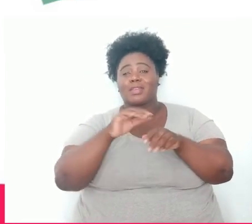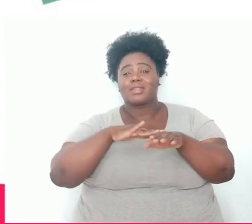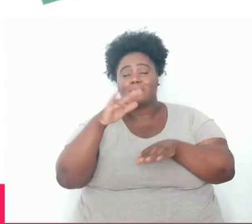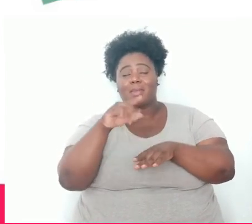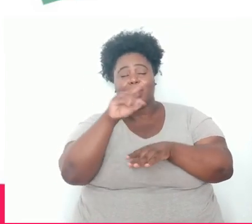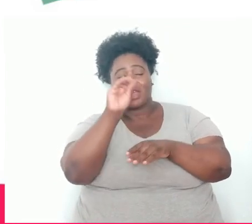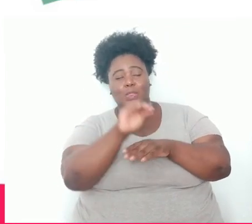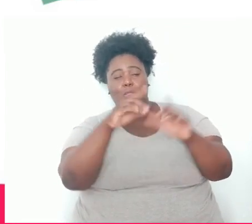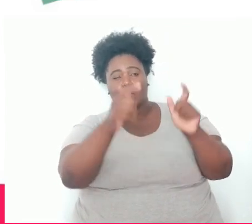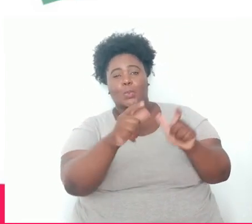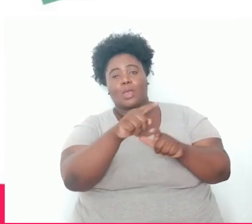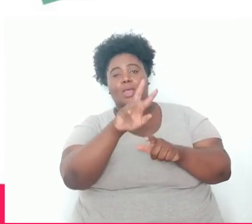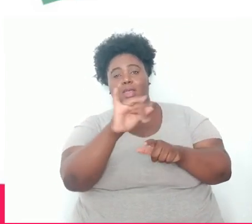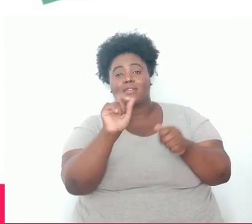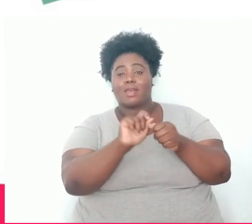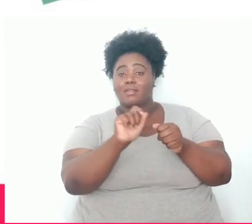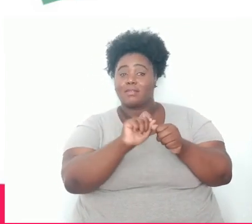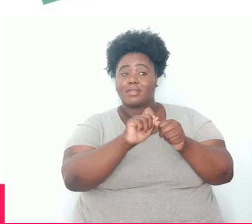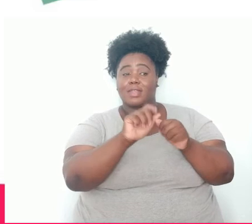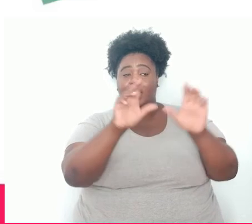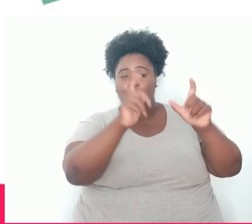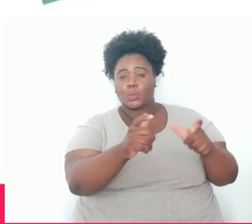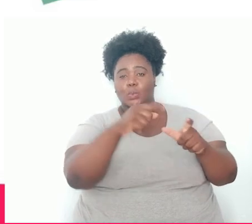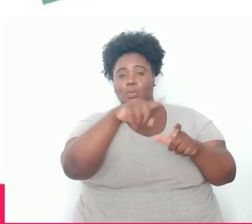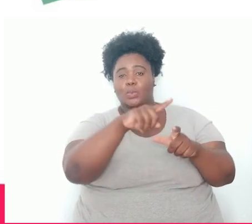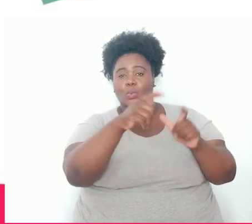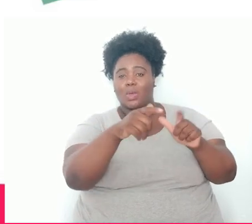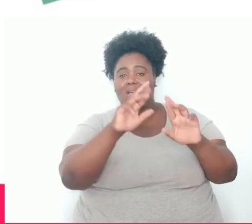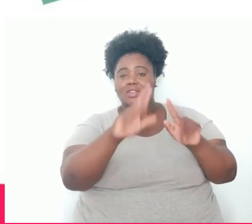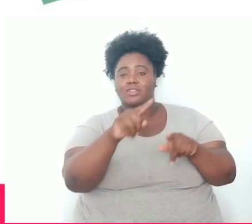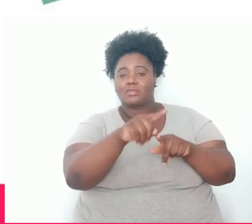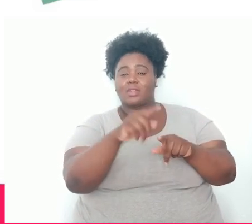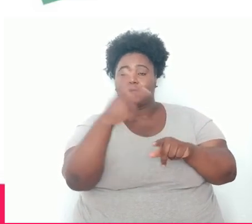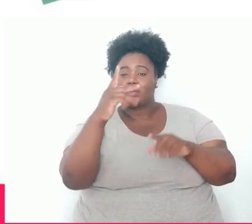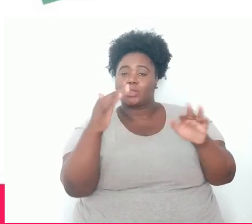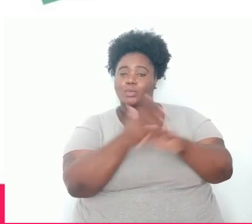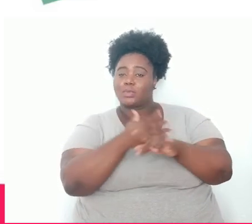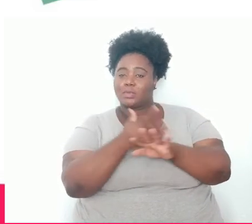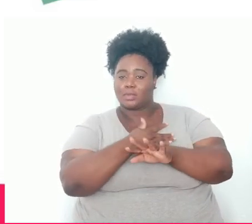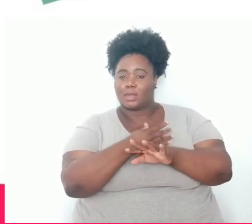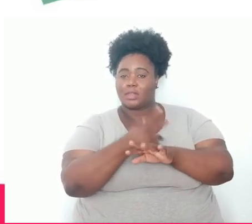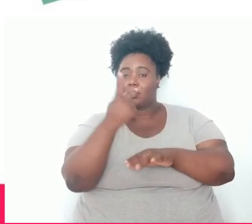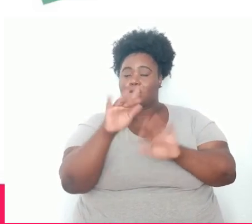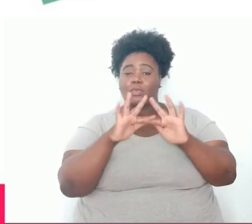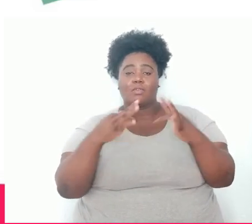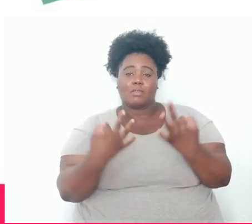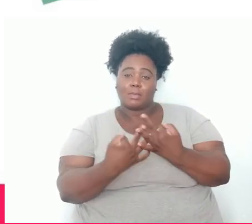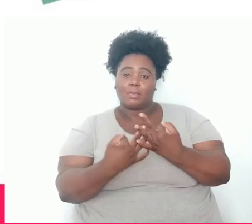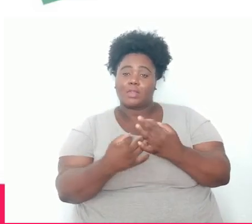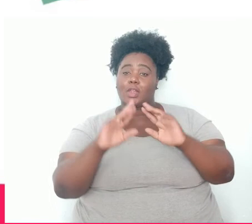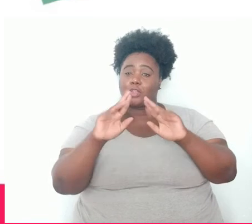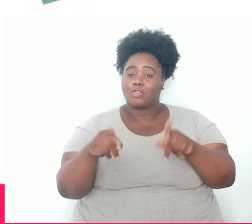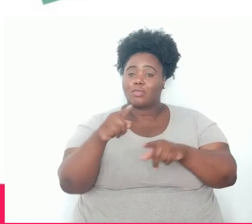numa paisagem que vai fazer dessa paisagem um lugar diferente para a sua cidade, um lugar diferente para a sua